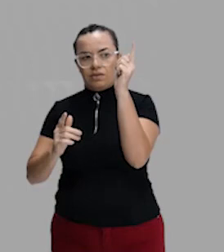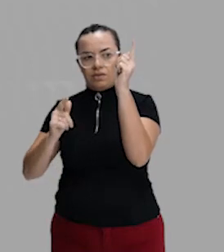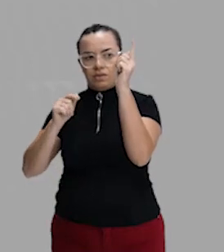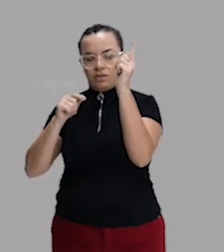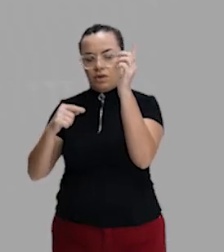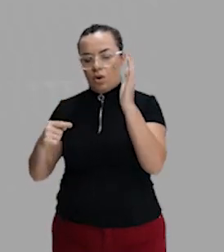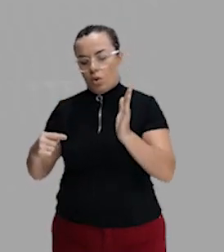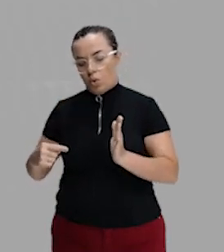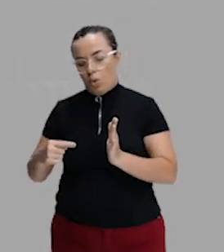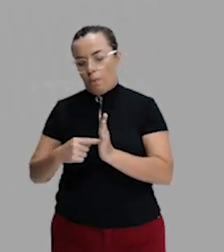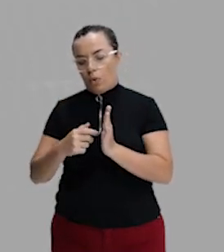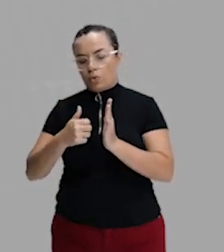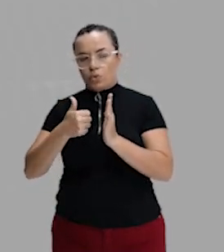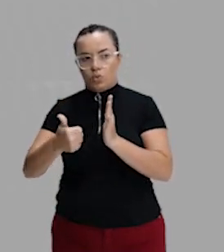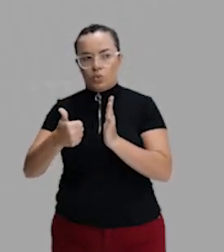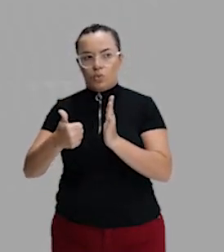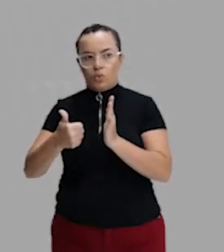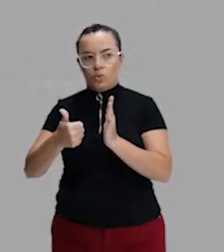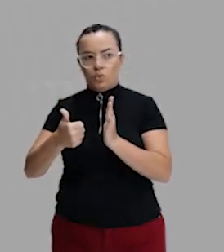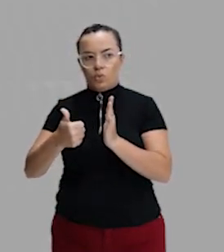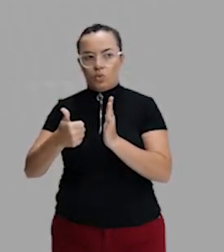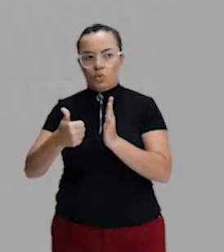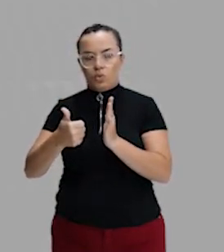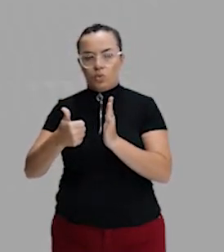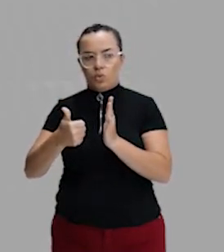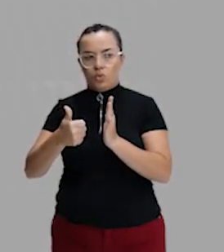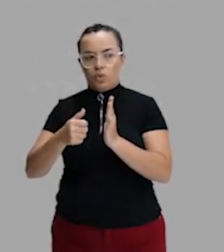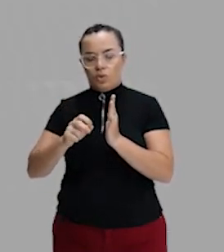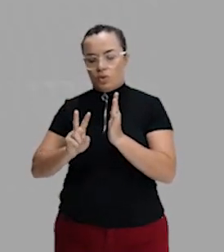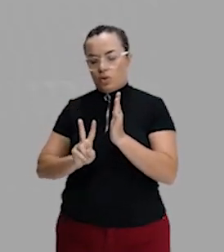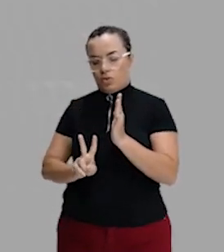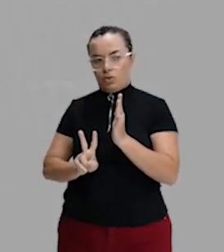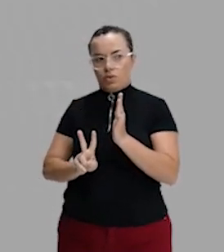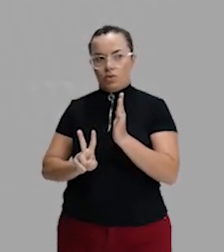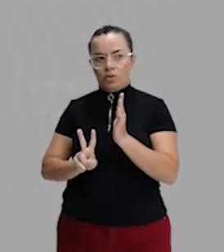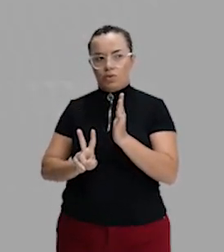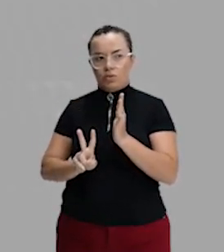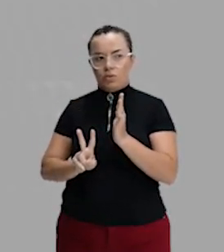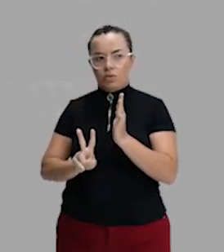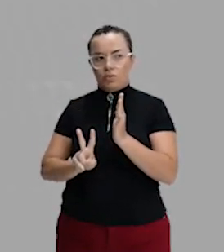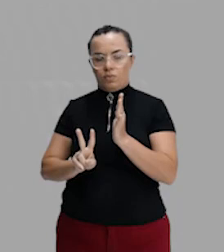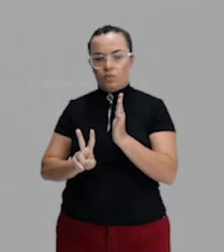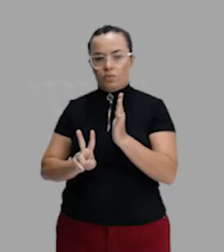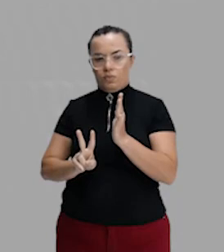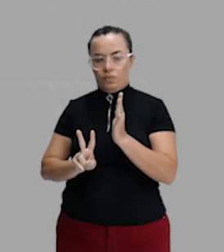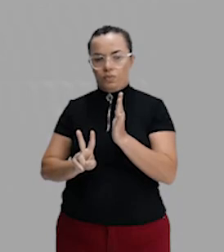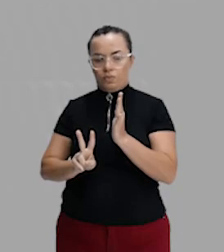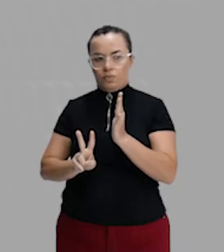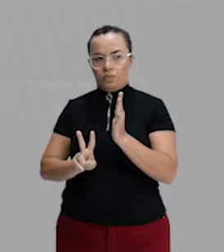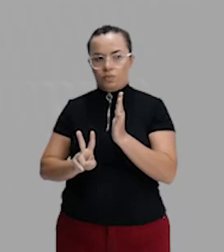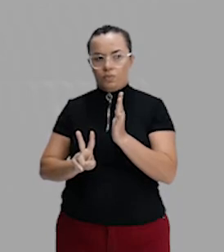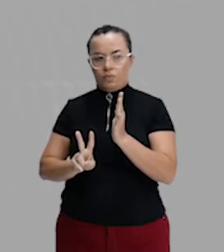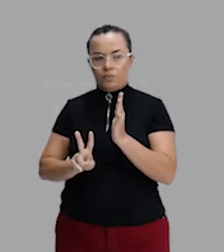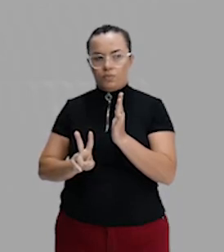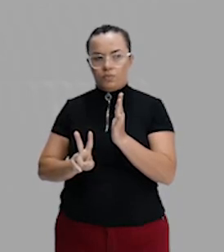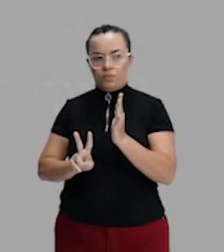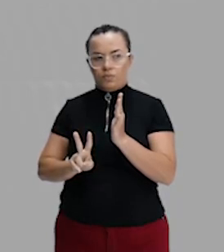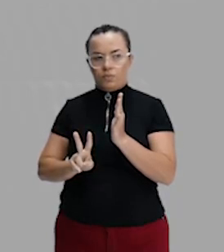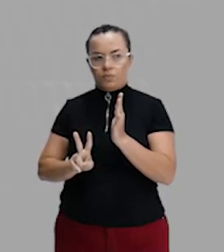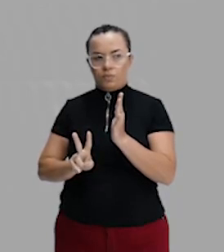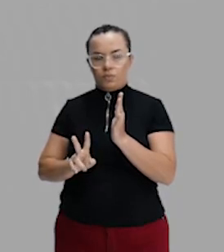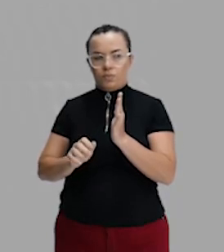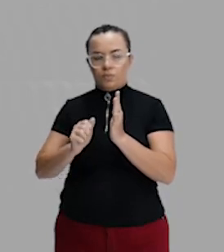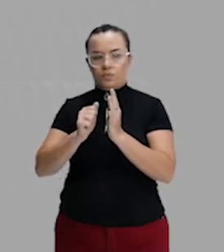Parâmetro é a distância, então isso aqui é vértice, né? Que está aqui no ponto 1, tá? Esse aqui é o